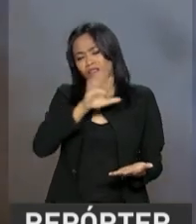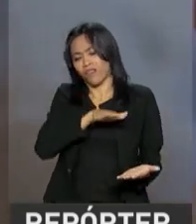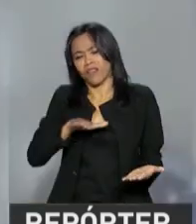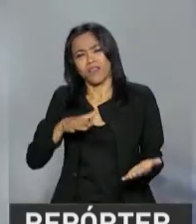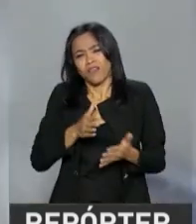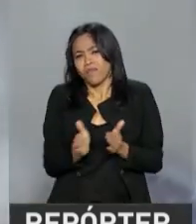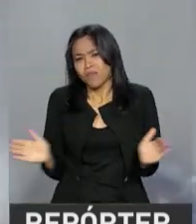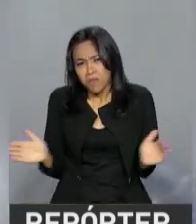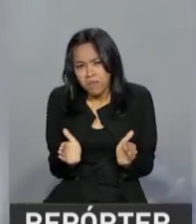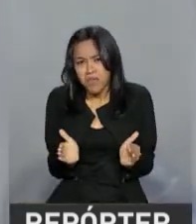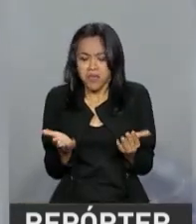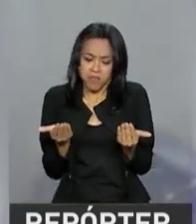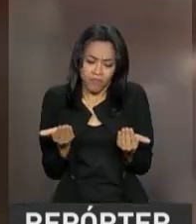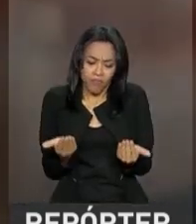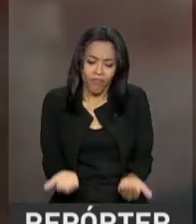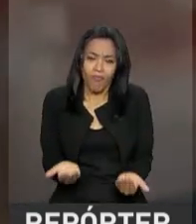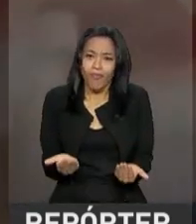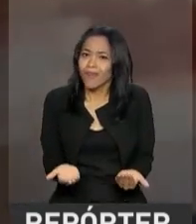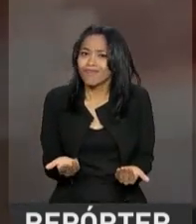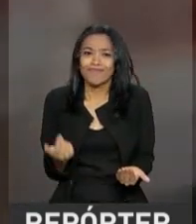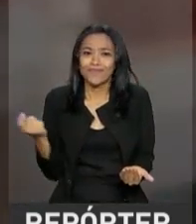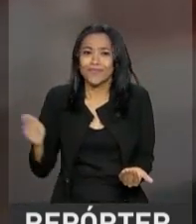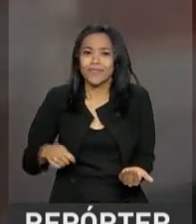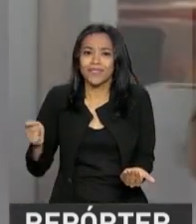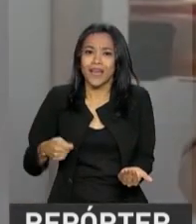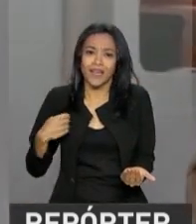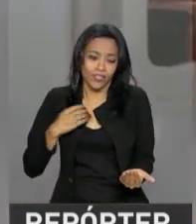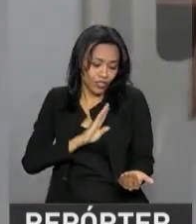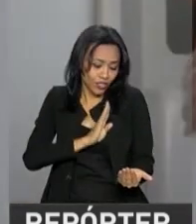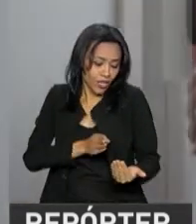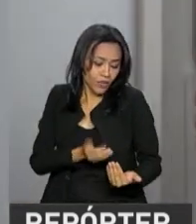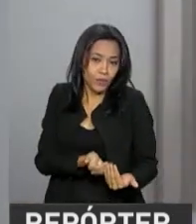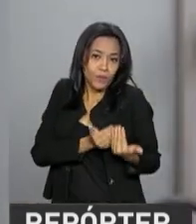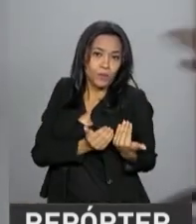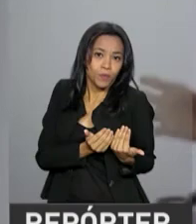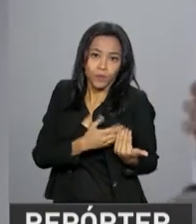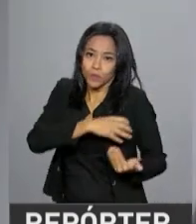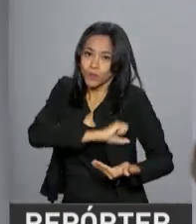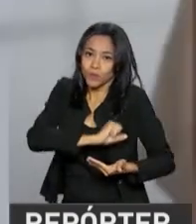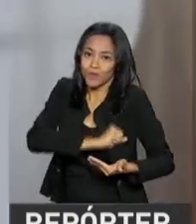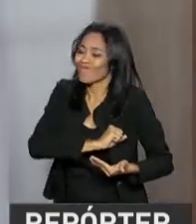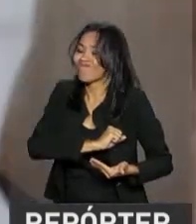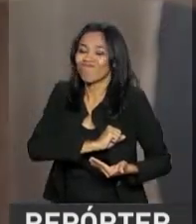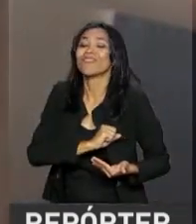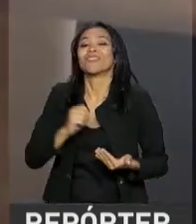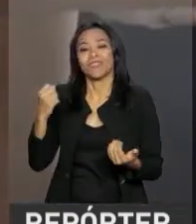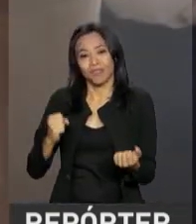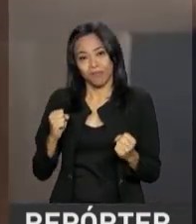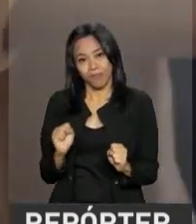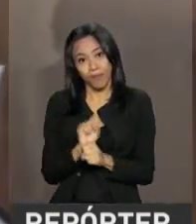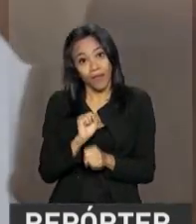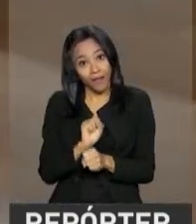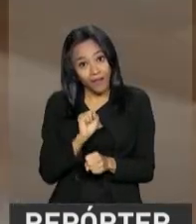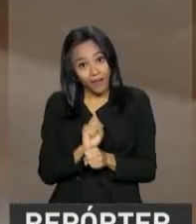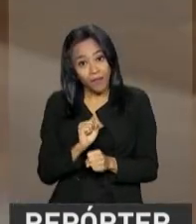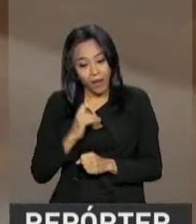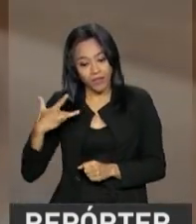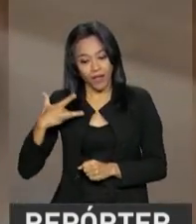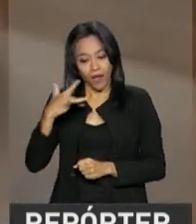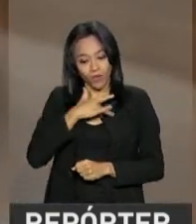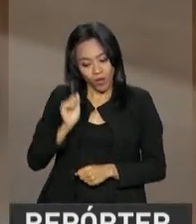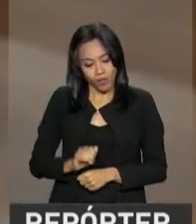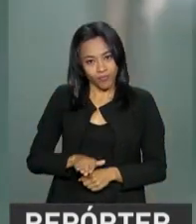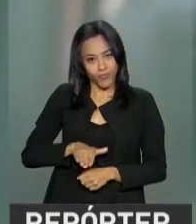peso, internadas e que não podem ser alimentadas diretamente no seio da mãe, esperam por isso para se desenvolverem de forma